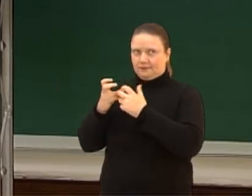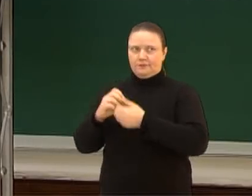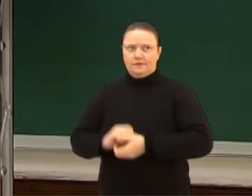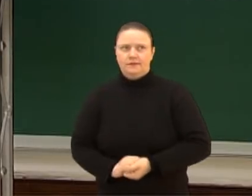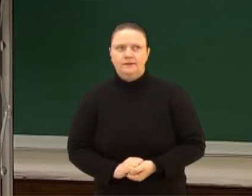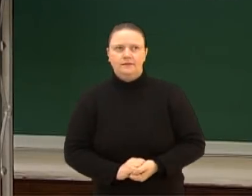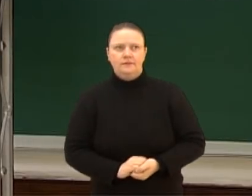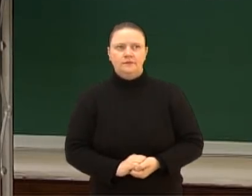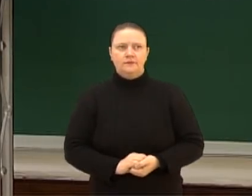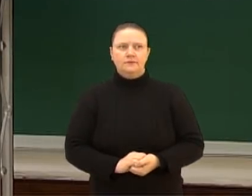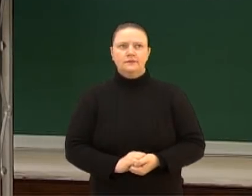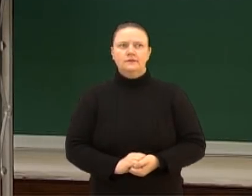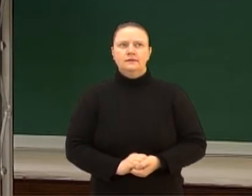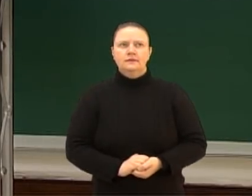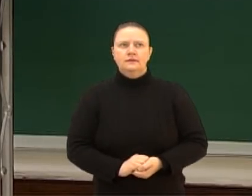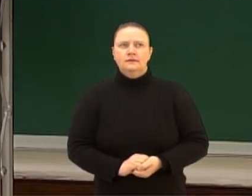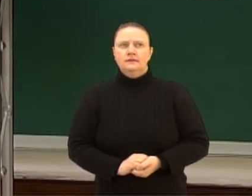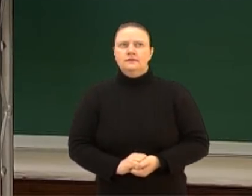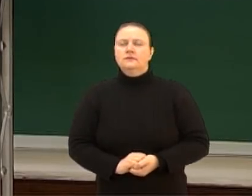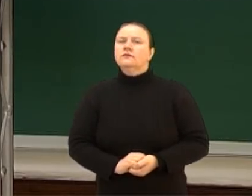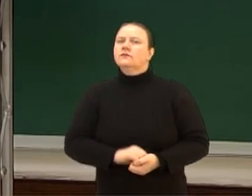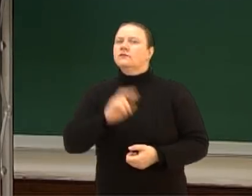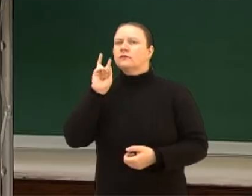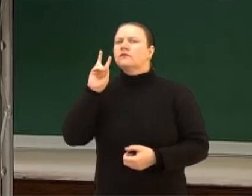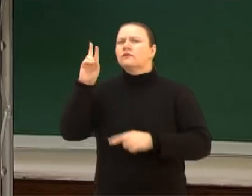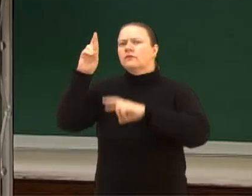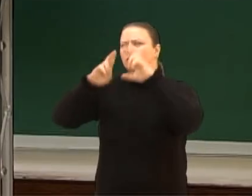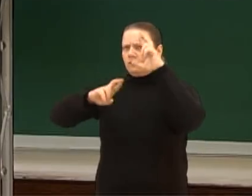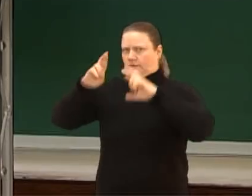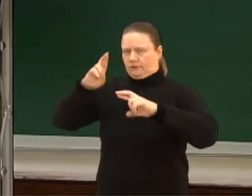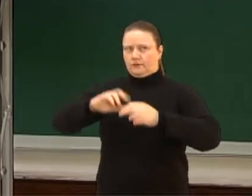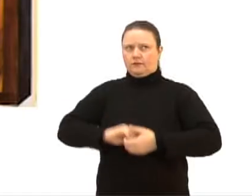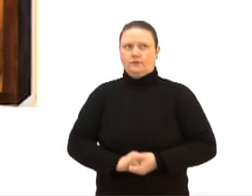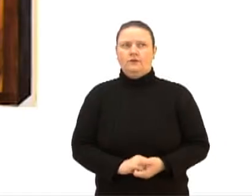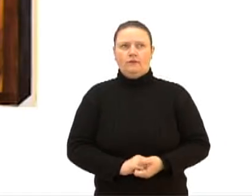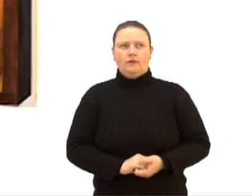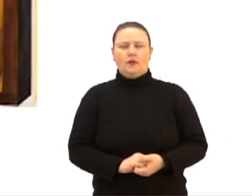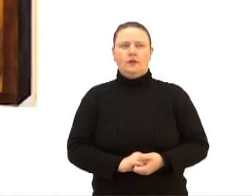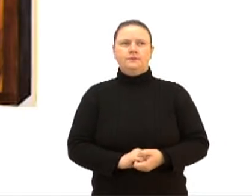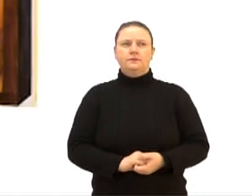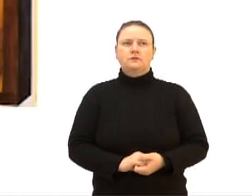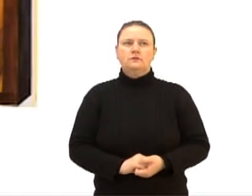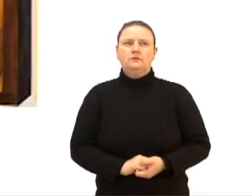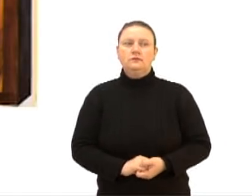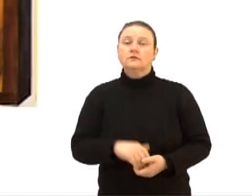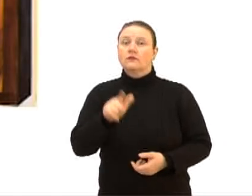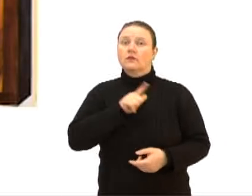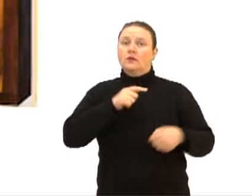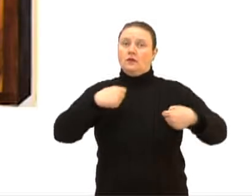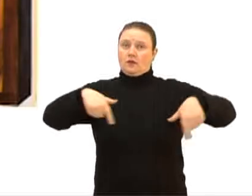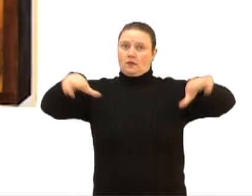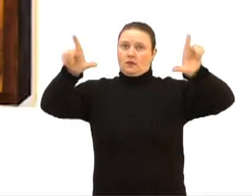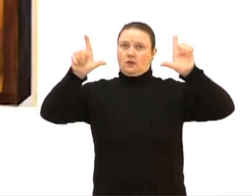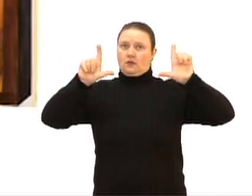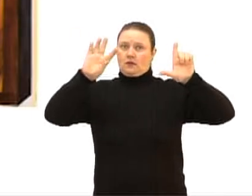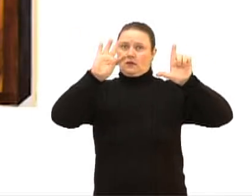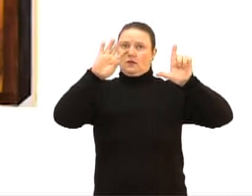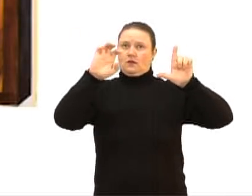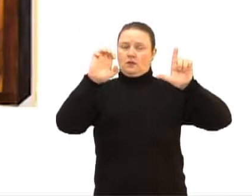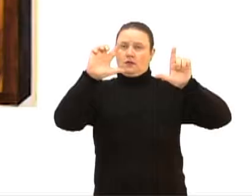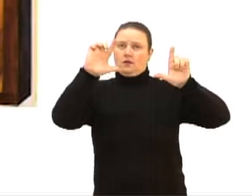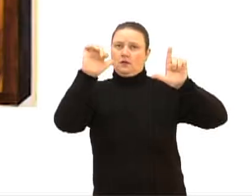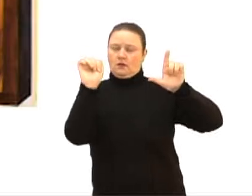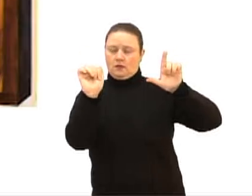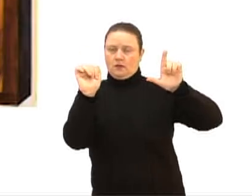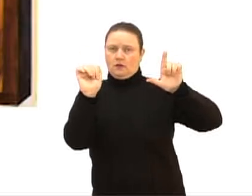de uma tela, ok? Então observe aqui comigo. Então, nós temos aqui a tela Retirantes, do